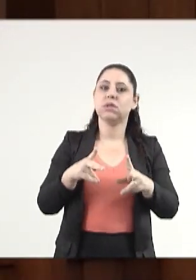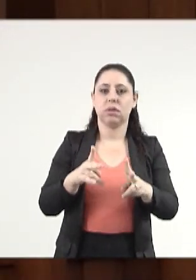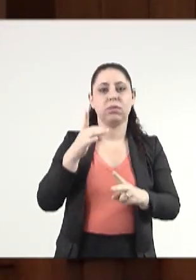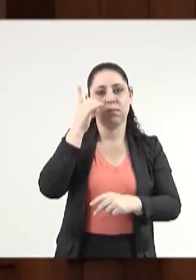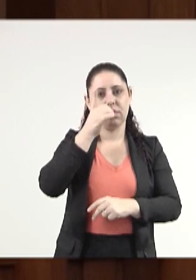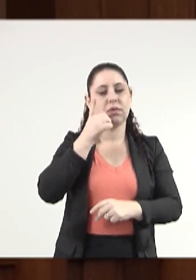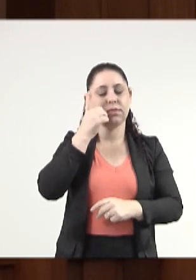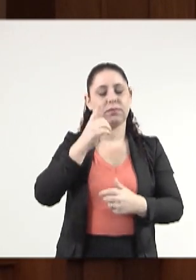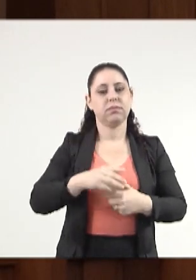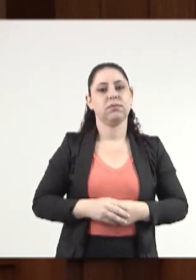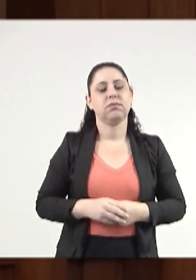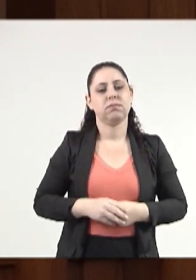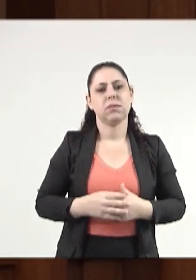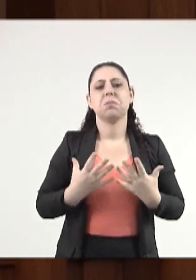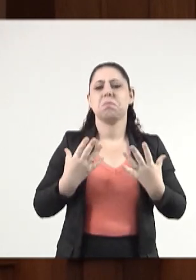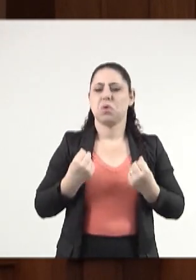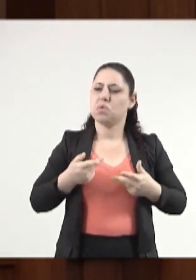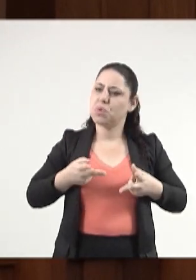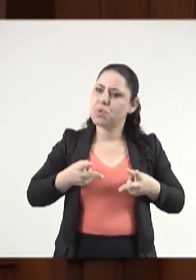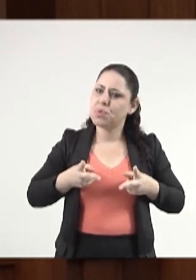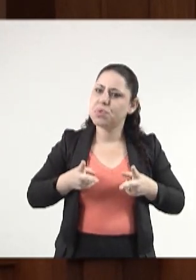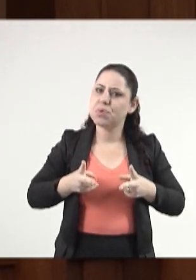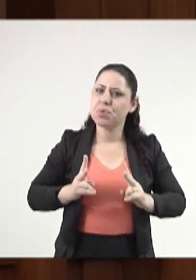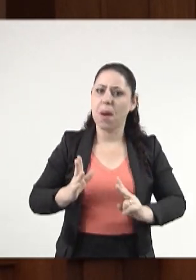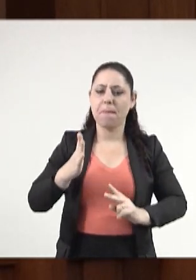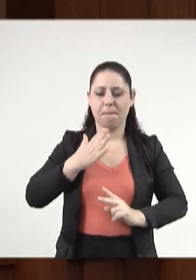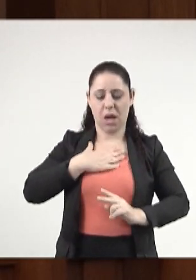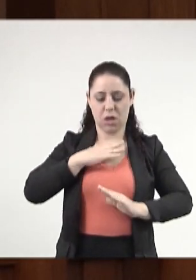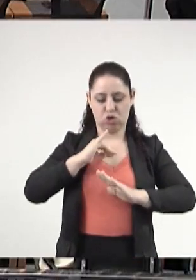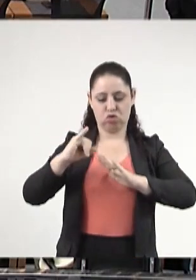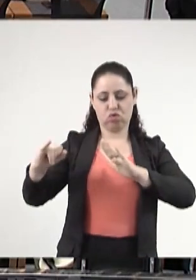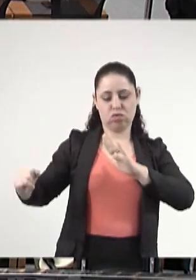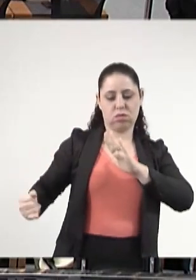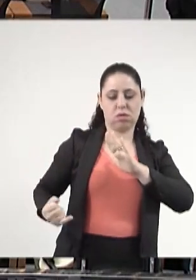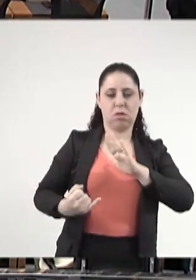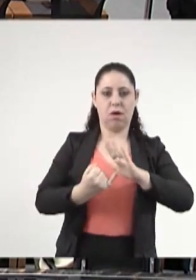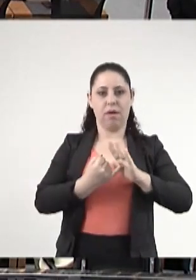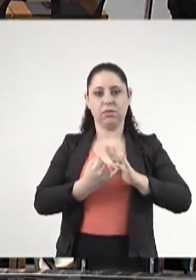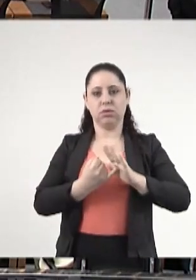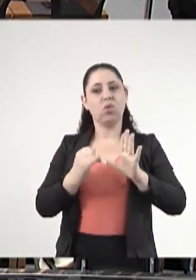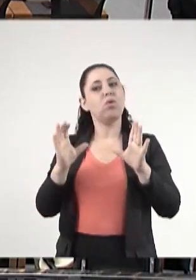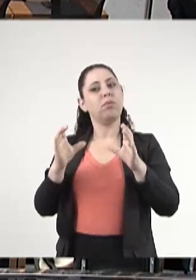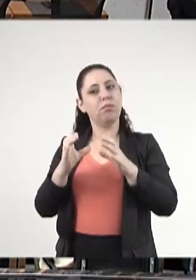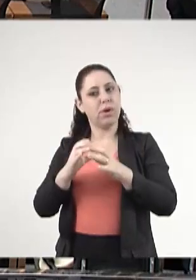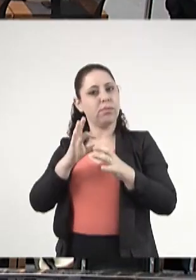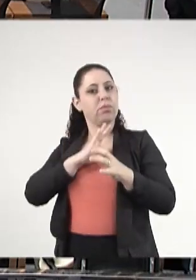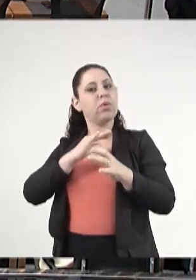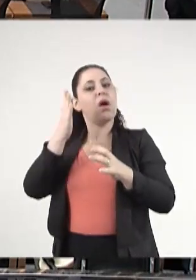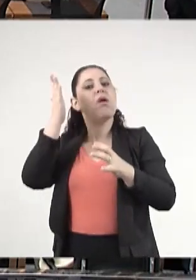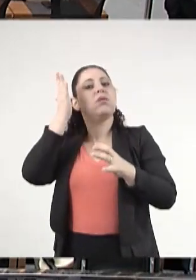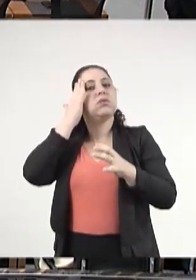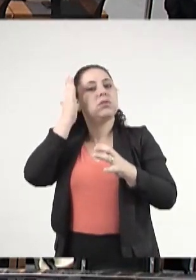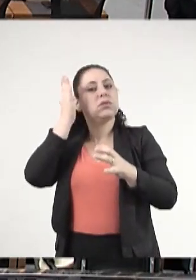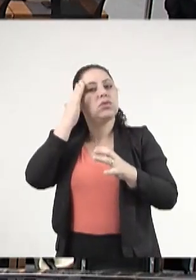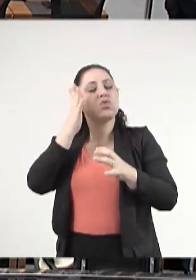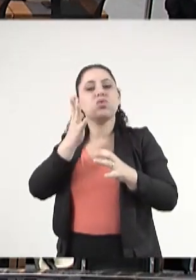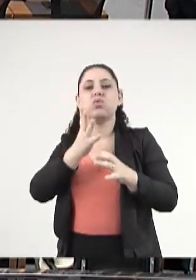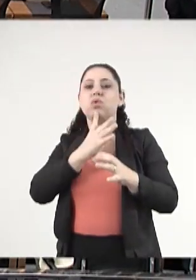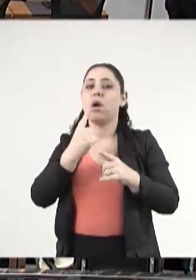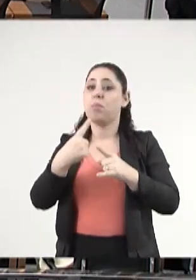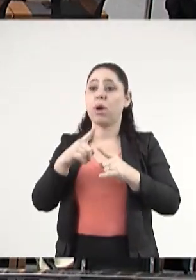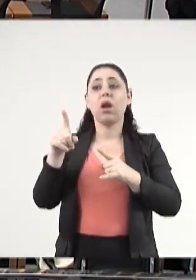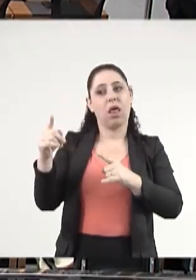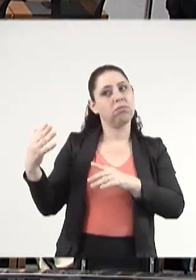deputado, vou defender muito a minha instituição e os seus integrantes, porque eu sei muito bem por que